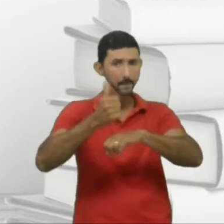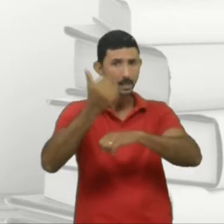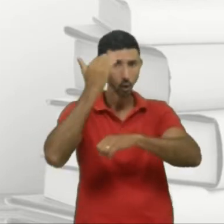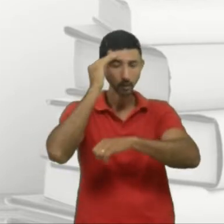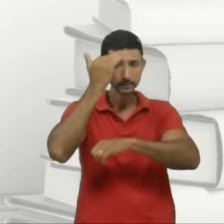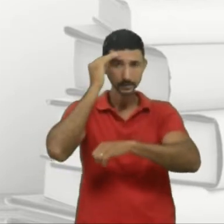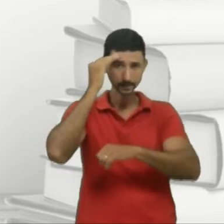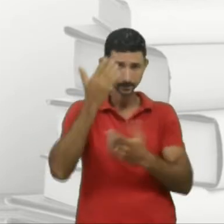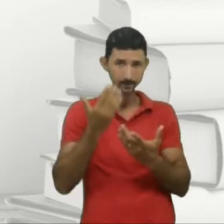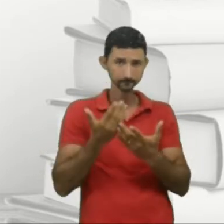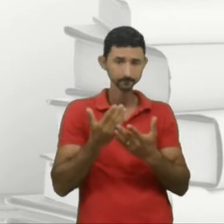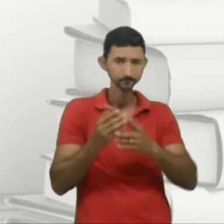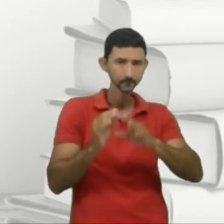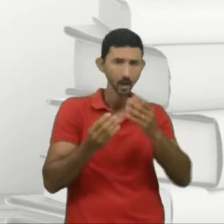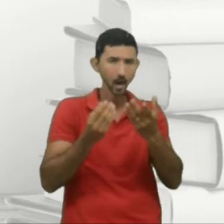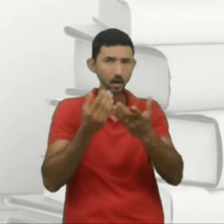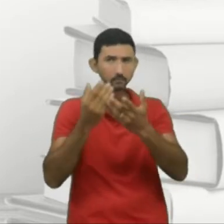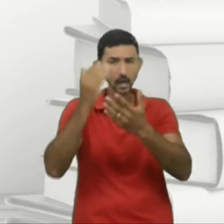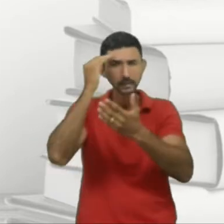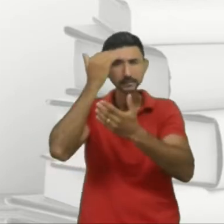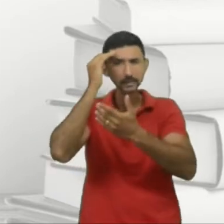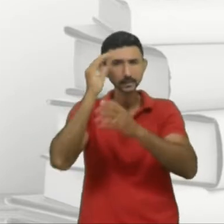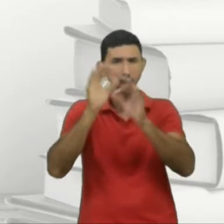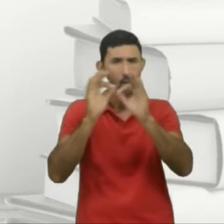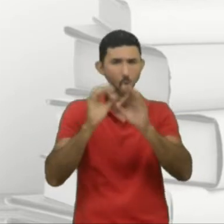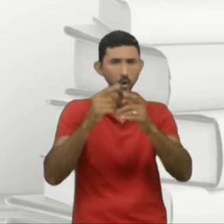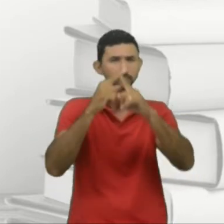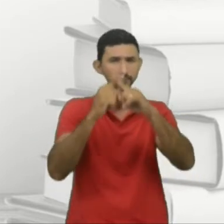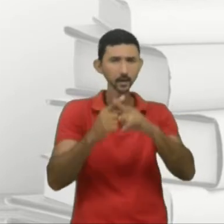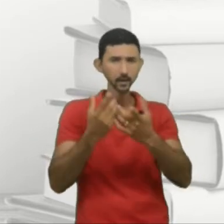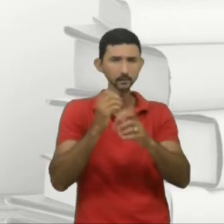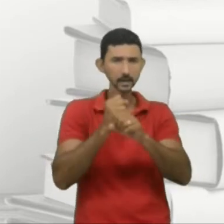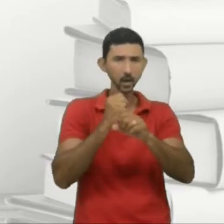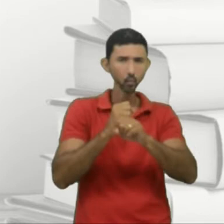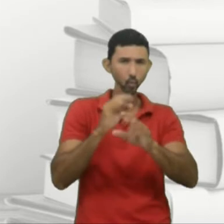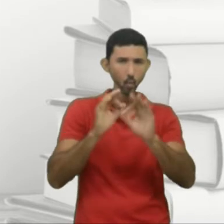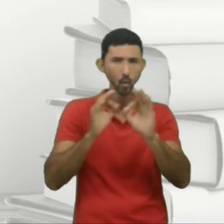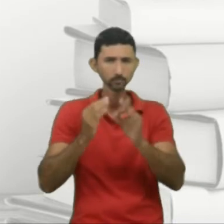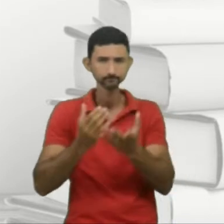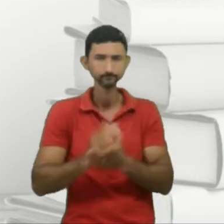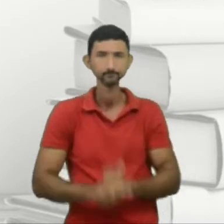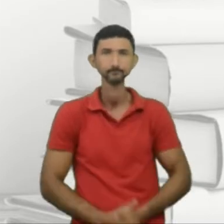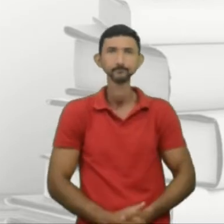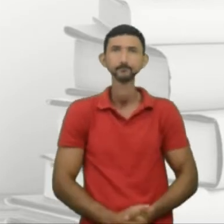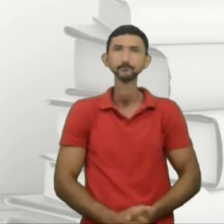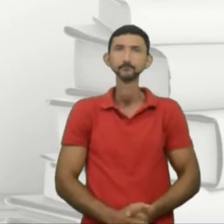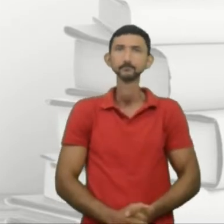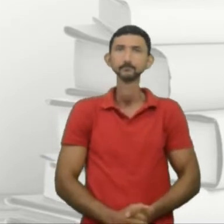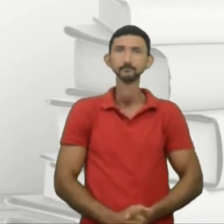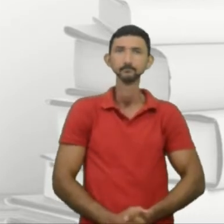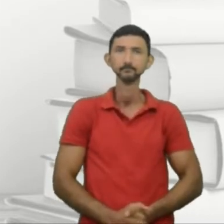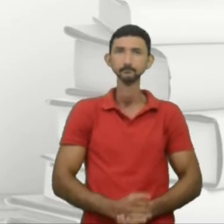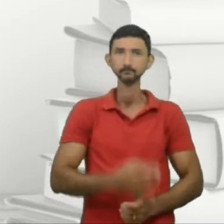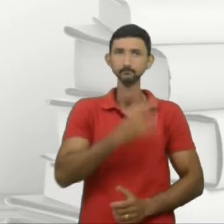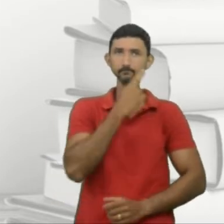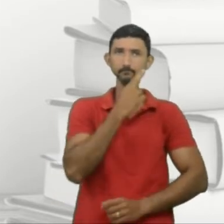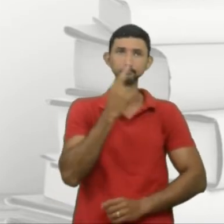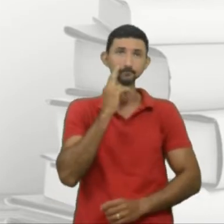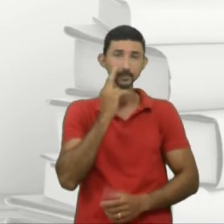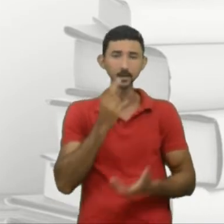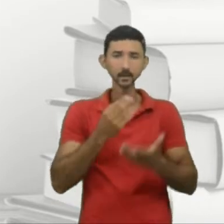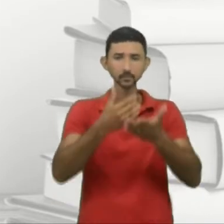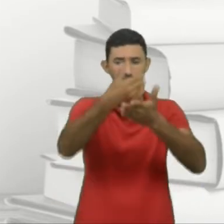entender e tentar conceituar o princípio multiplicativo, ou o princípio fundamental da contagem. Um restaurante oferece em